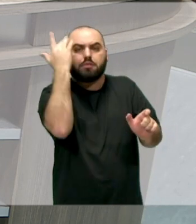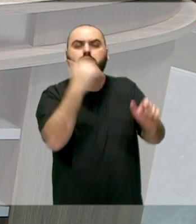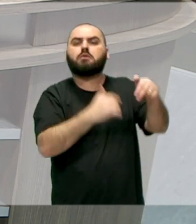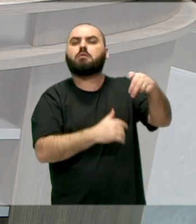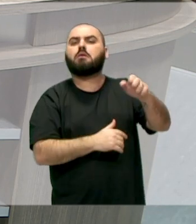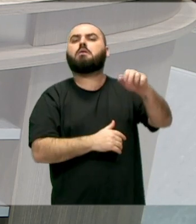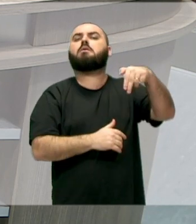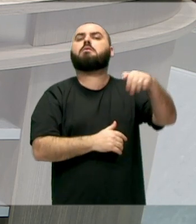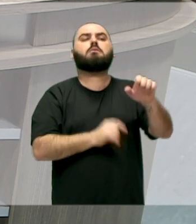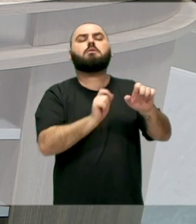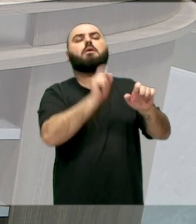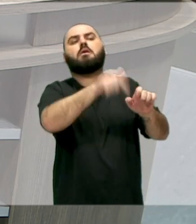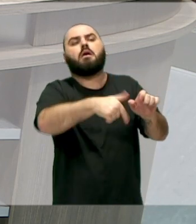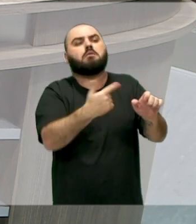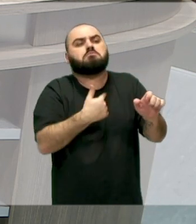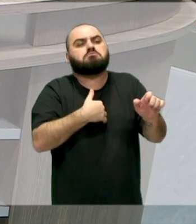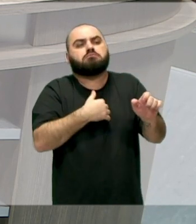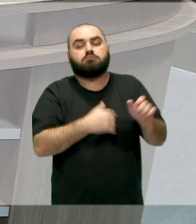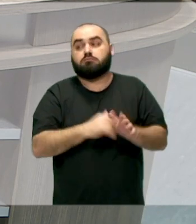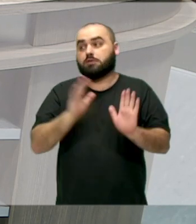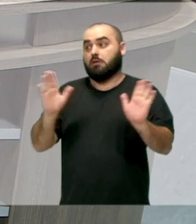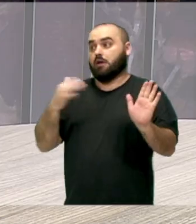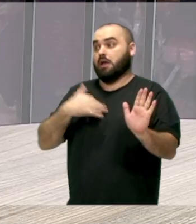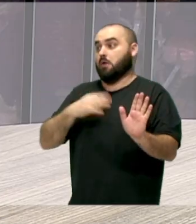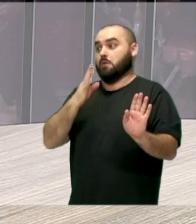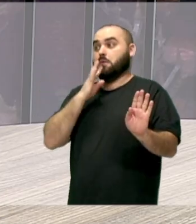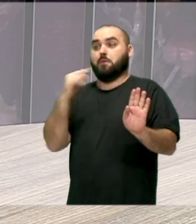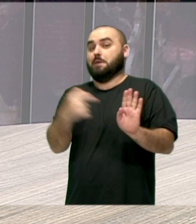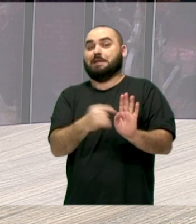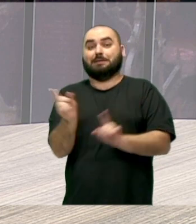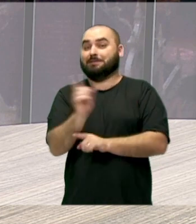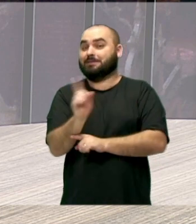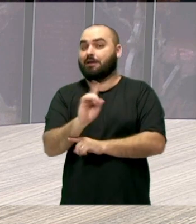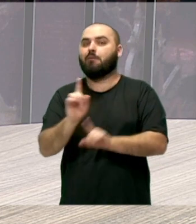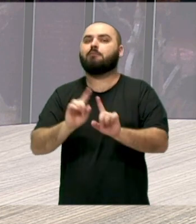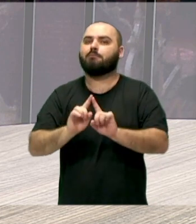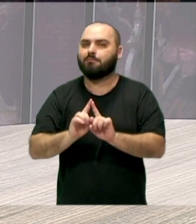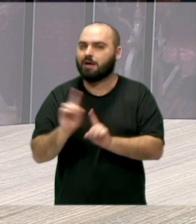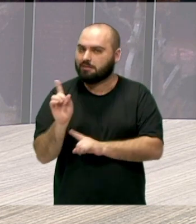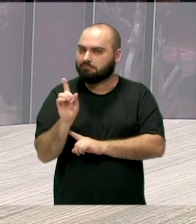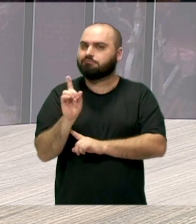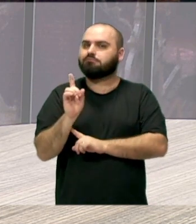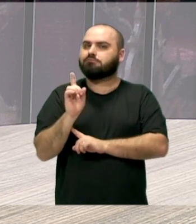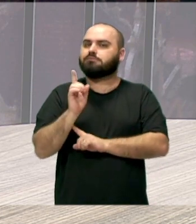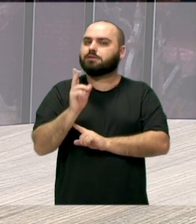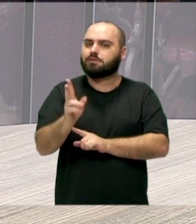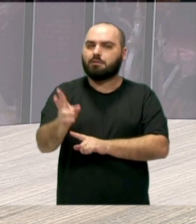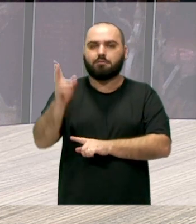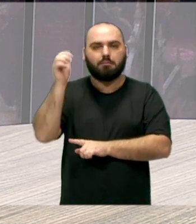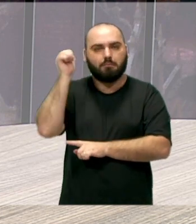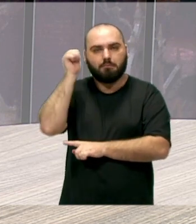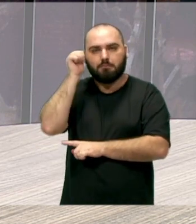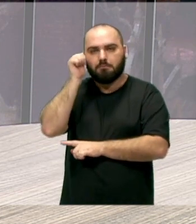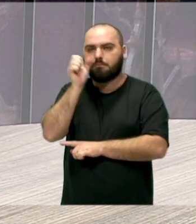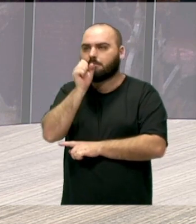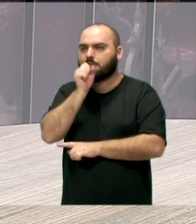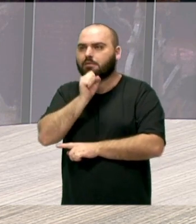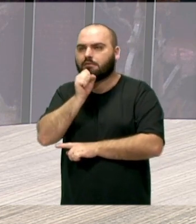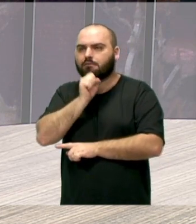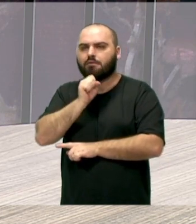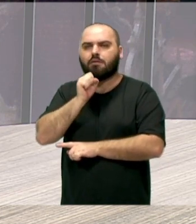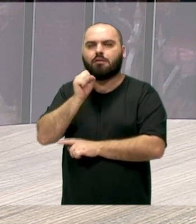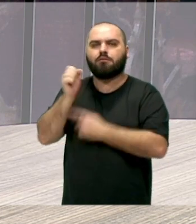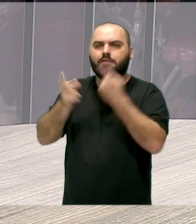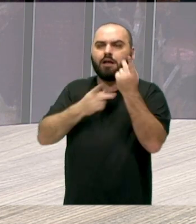pra Então, gente. eu não conheço o Nene, mas para mim é como se eu conhecesse, porque muitas vezes eu ouvia minha avó contar, o Nene